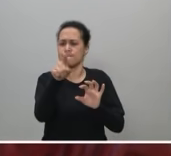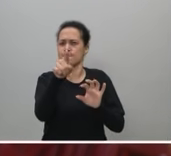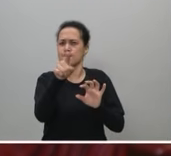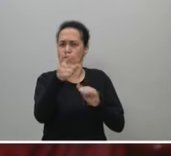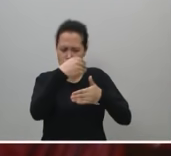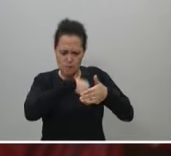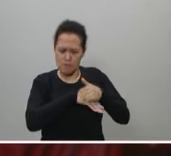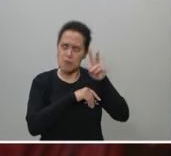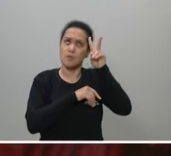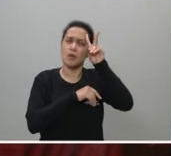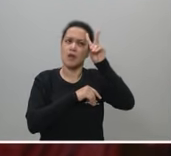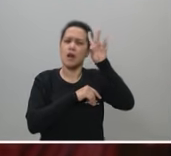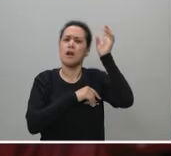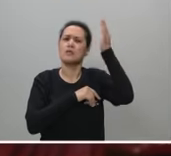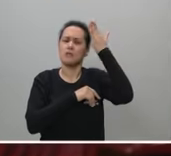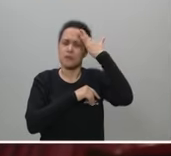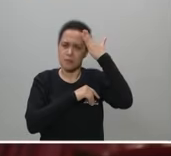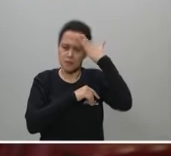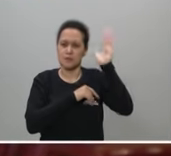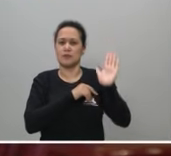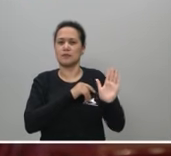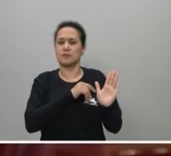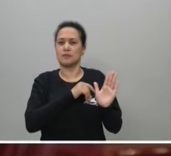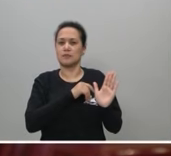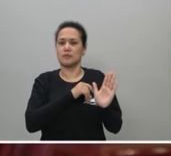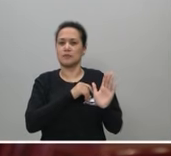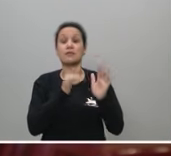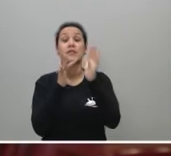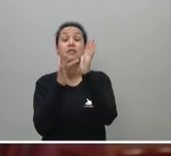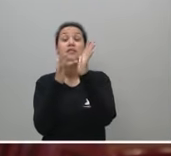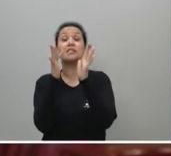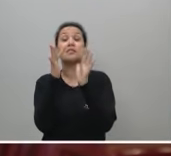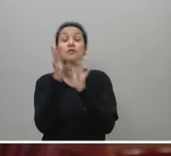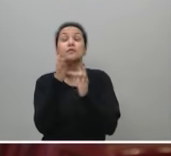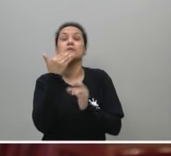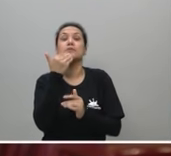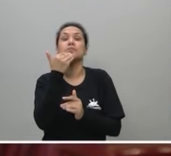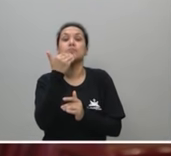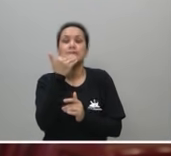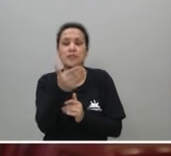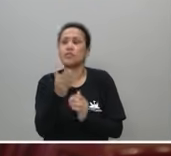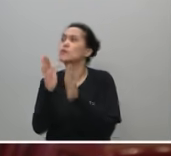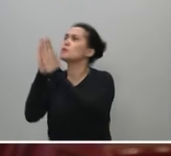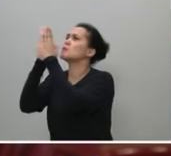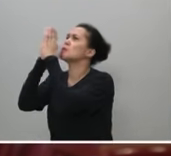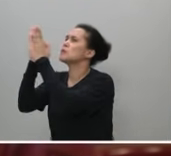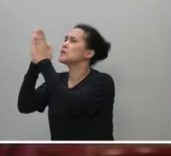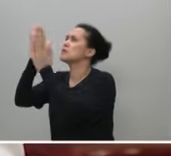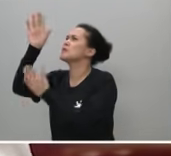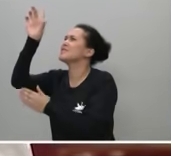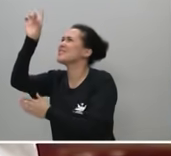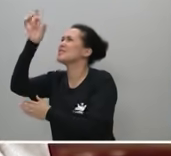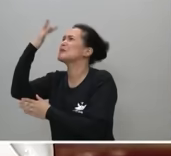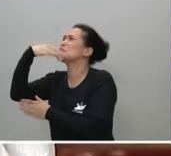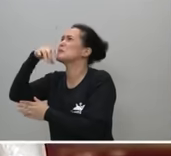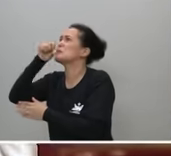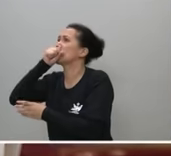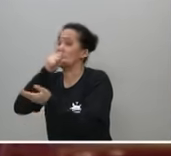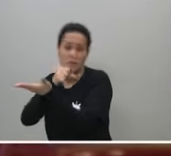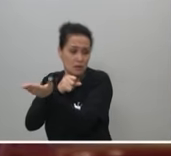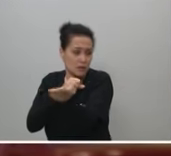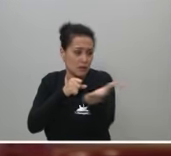intercessor. Foi Jesus que pediu: Pai, eles precisam, eles necessitam de